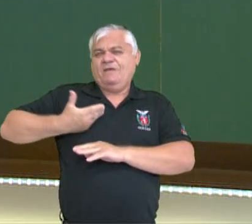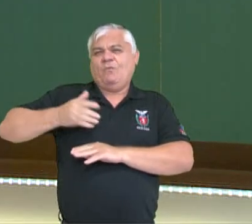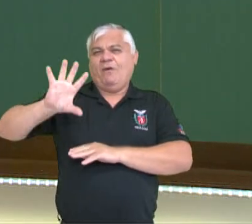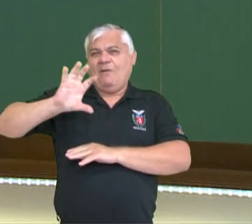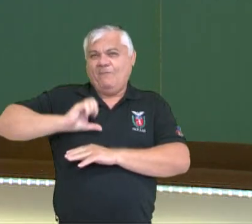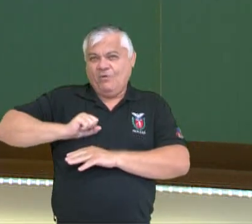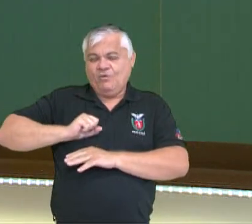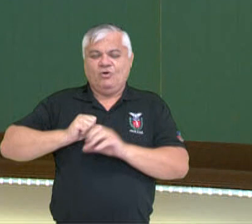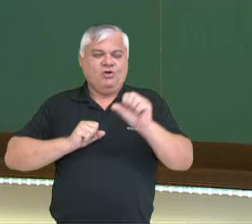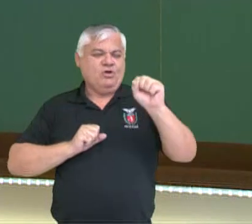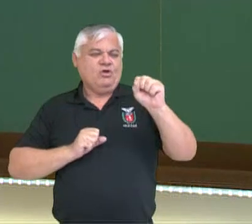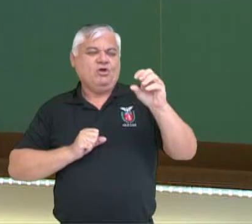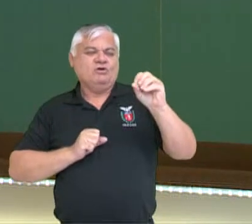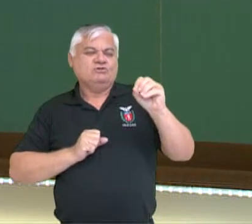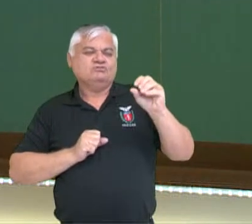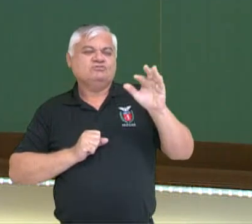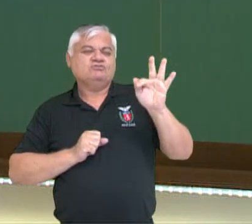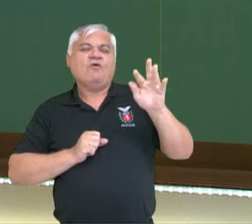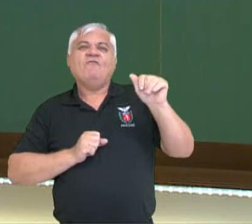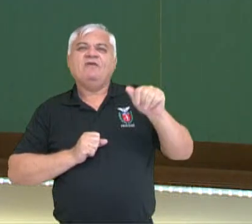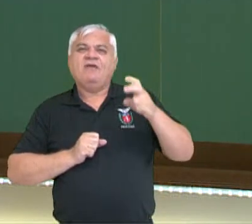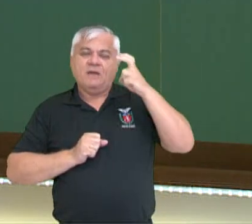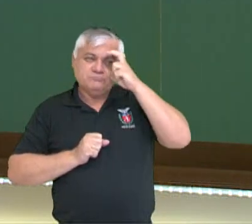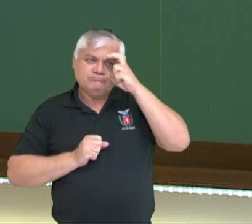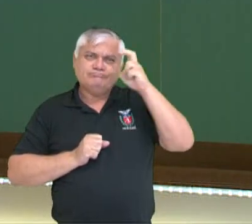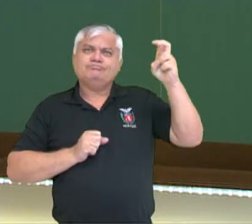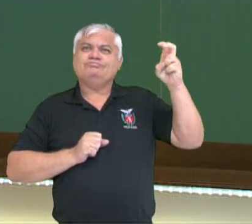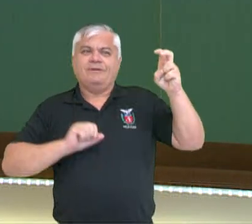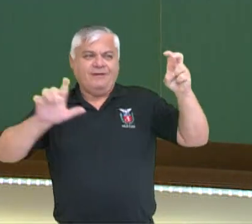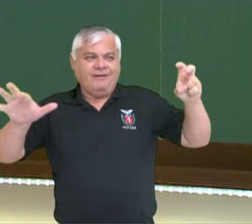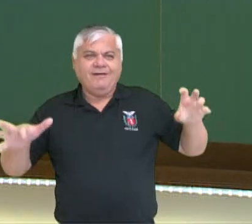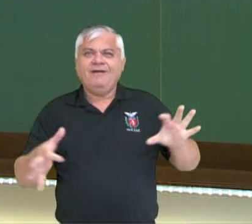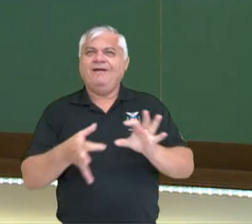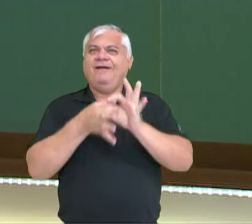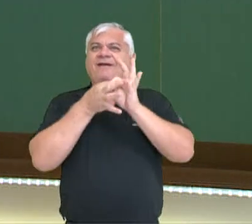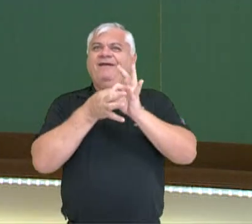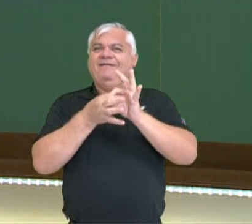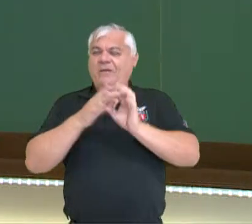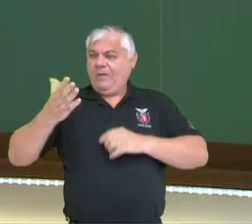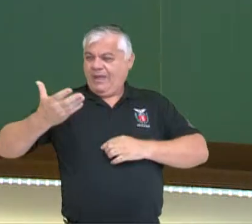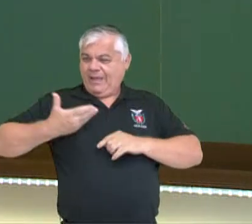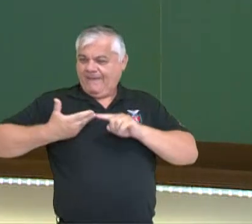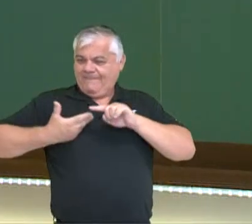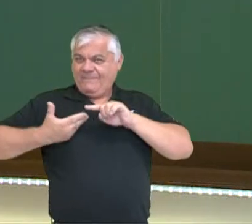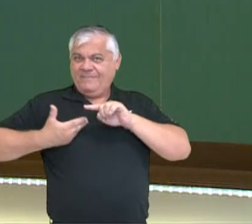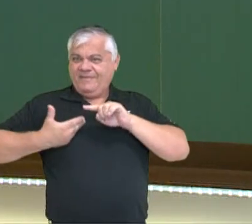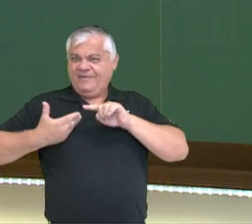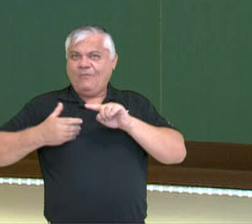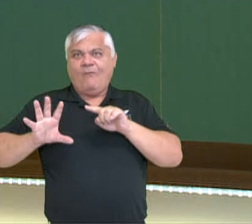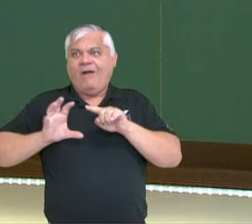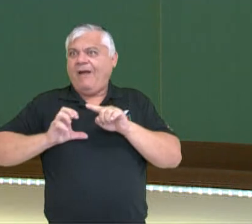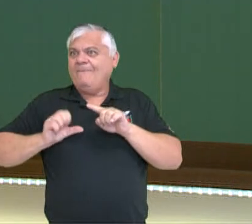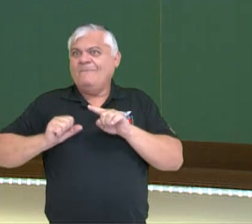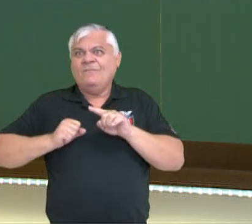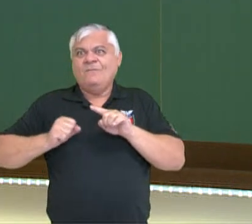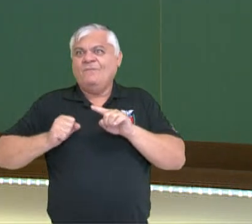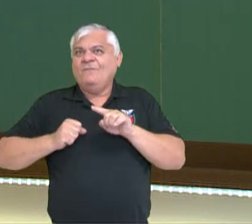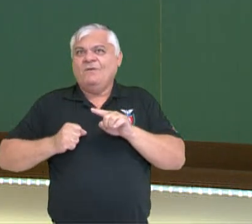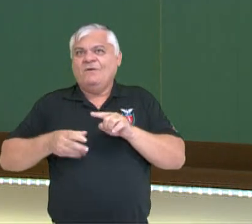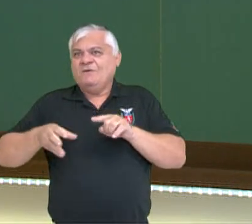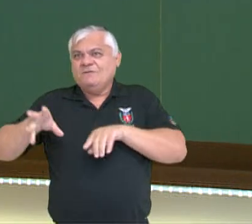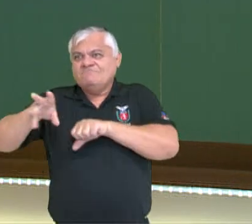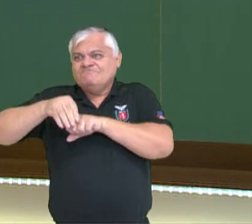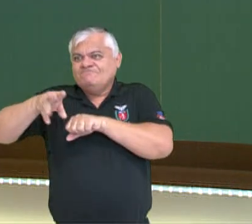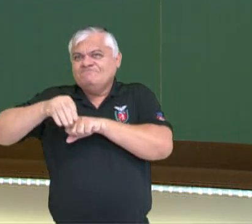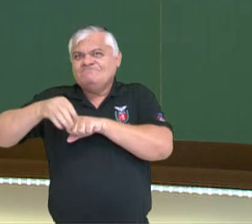e Sofia, que significa sabedoria. Então, aqueles que são amigos, amantes do saber, do